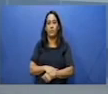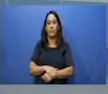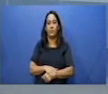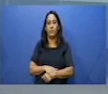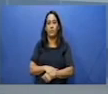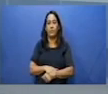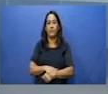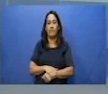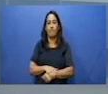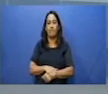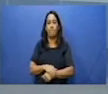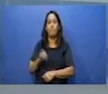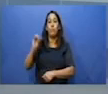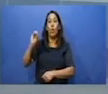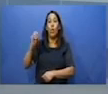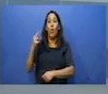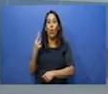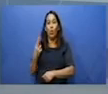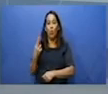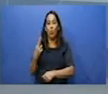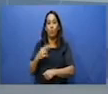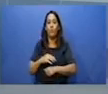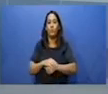Agrotóxico ou